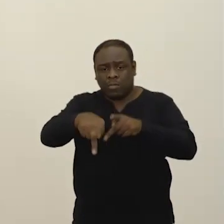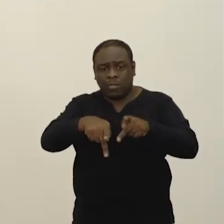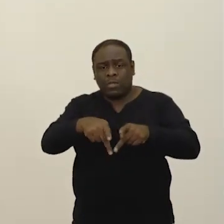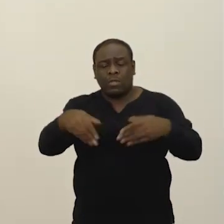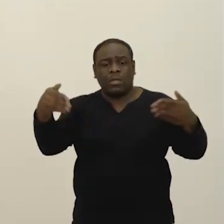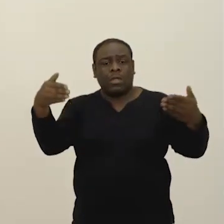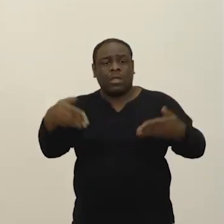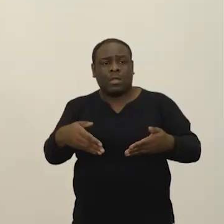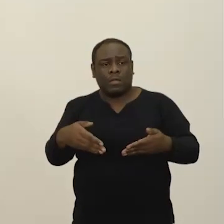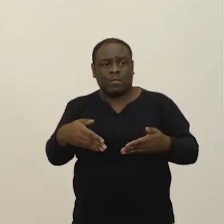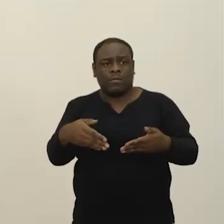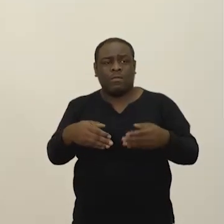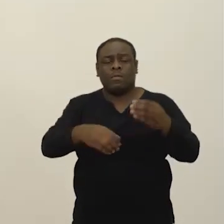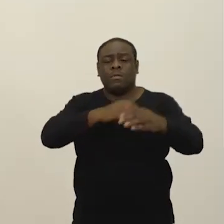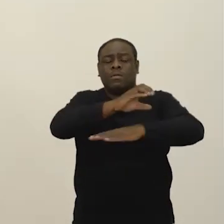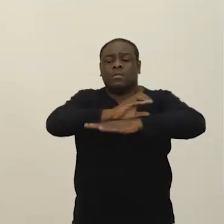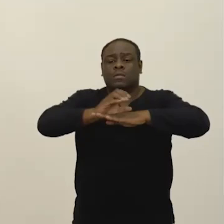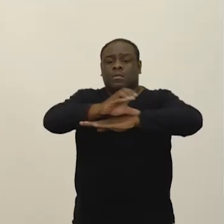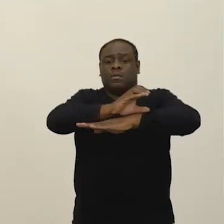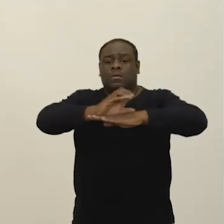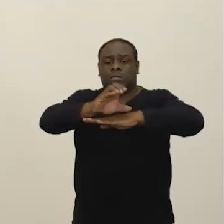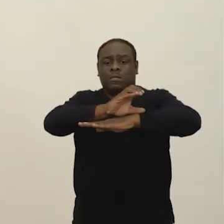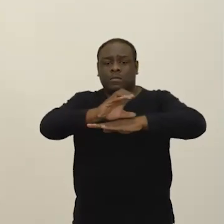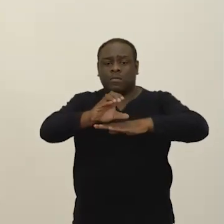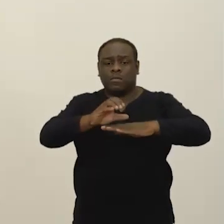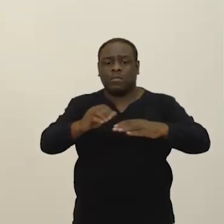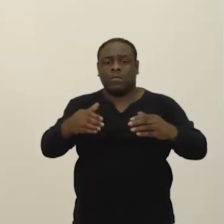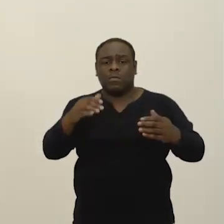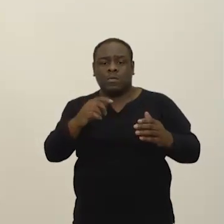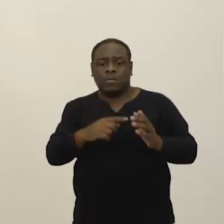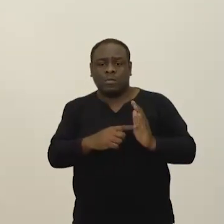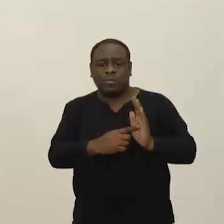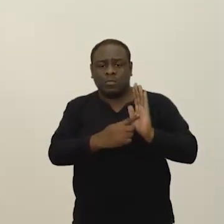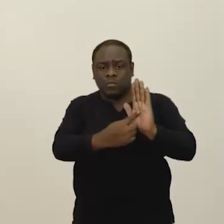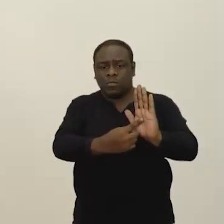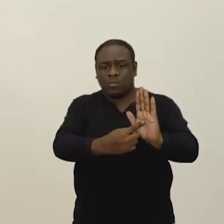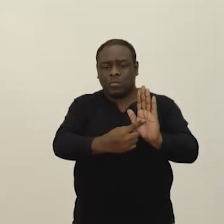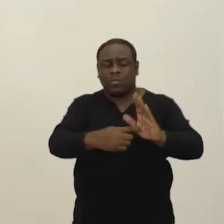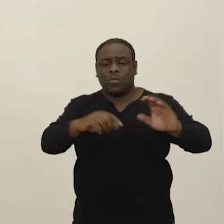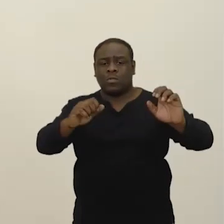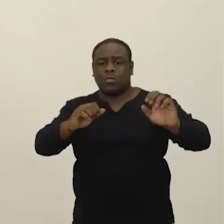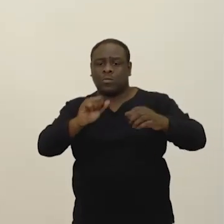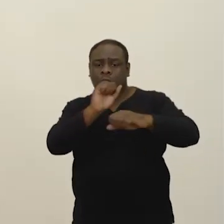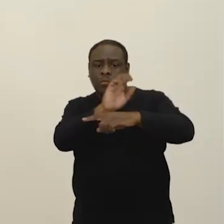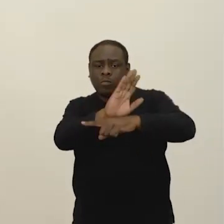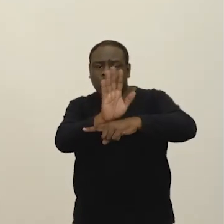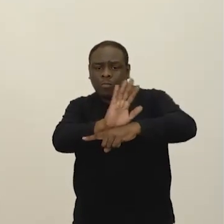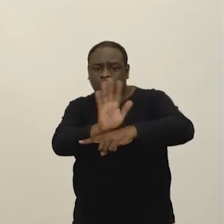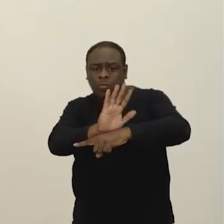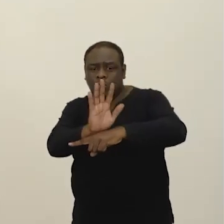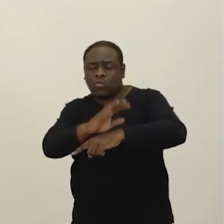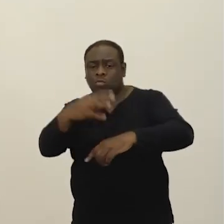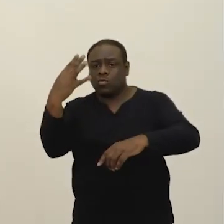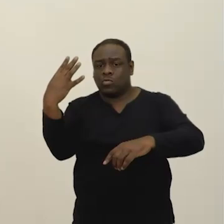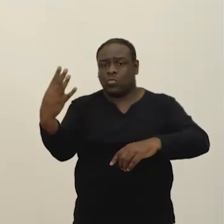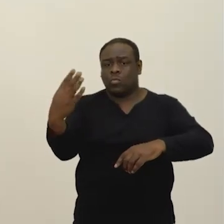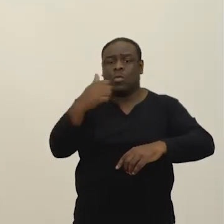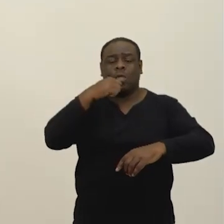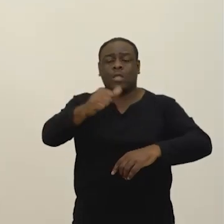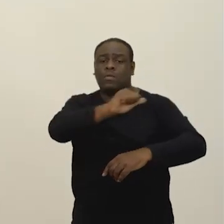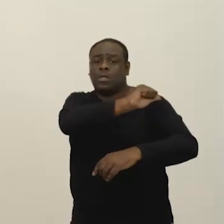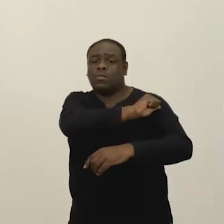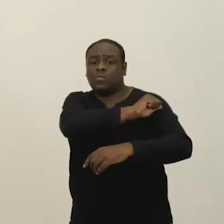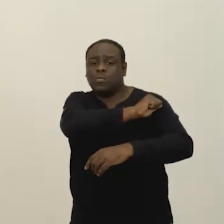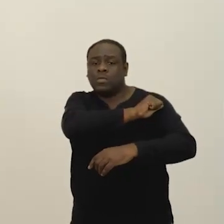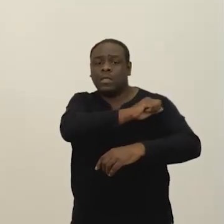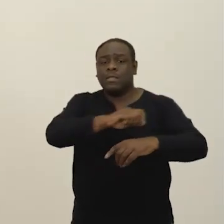agora eu vou fazer o seguinte, olha só. Eu trouxe aqui um vídeo, aliás, 4 alunas bem incríveis. Eu